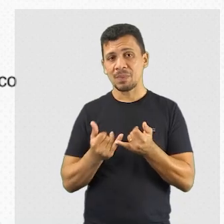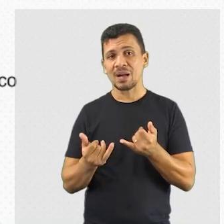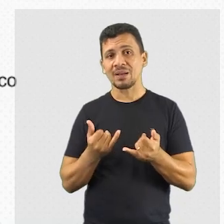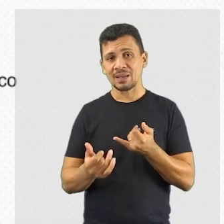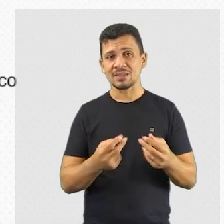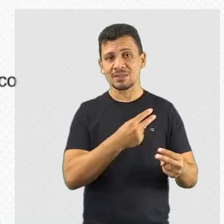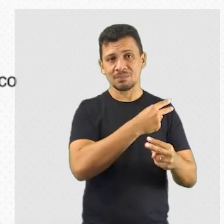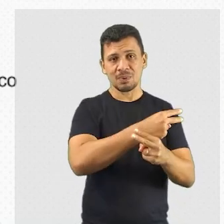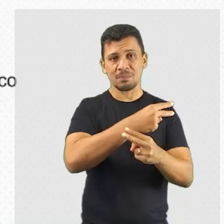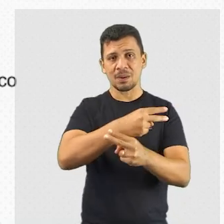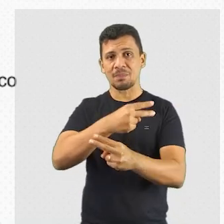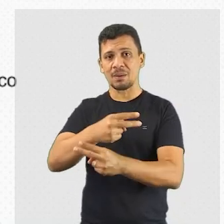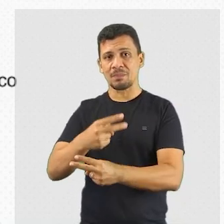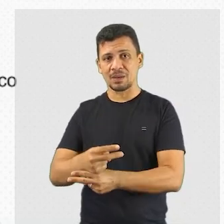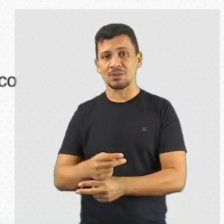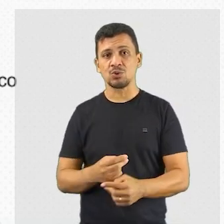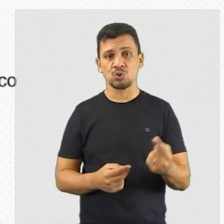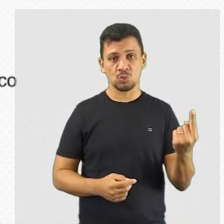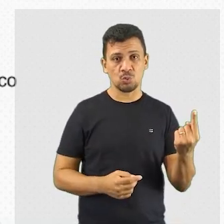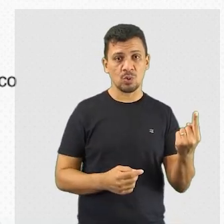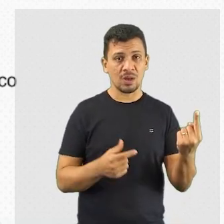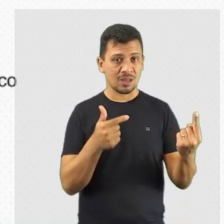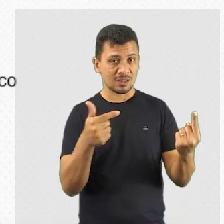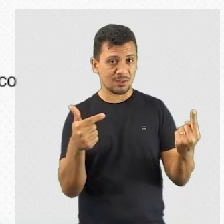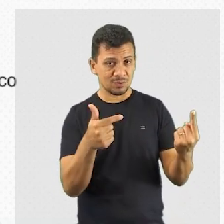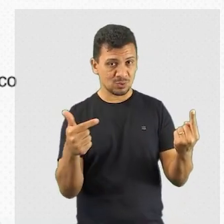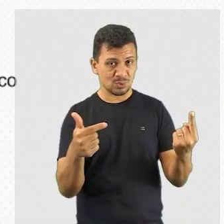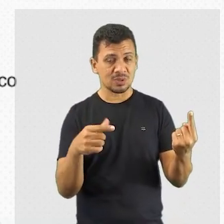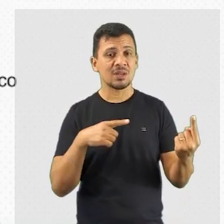cromossomos autossômicos, tá? Claramente que ele possui uma